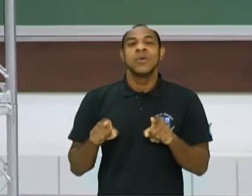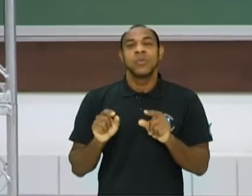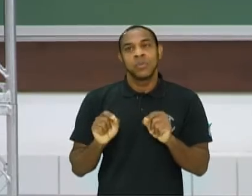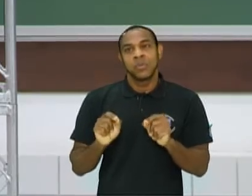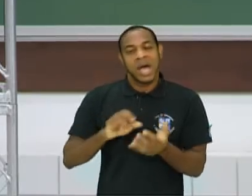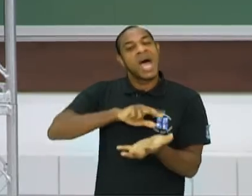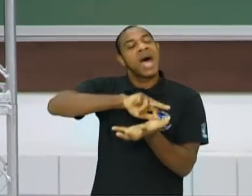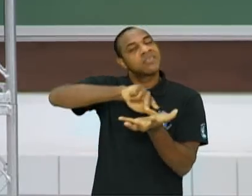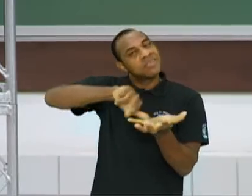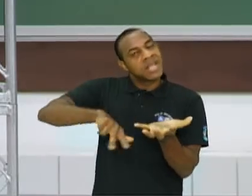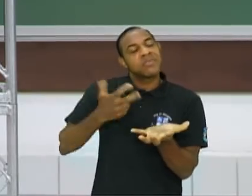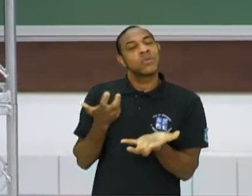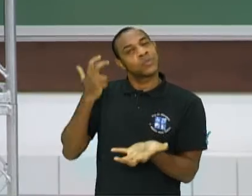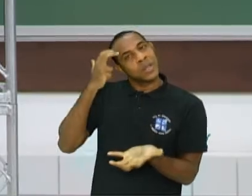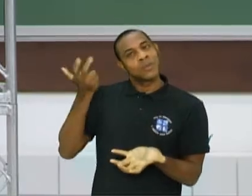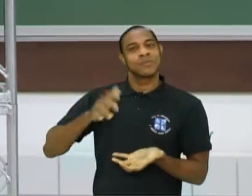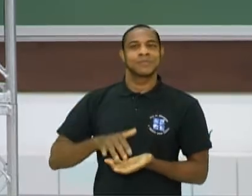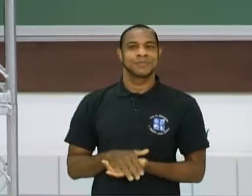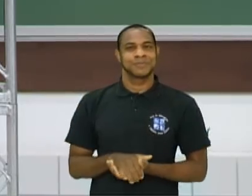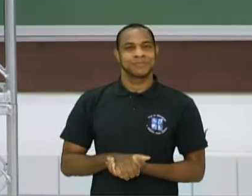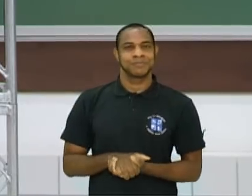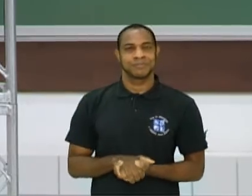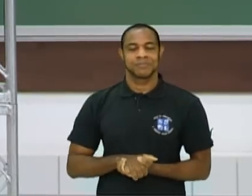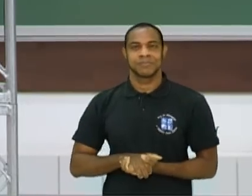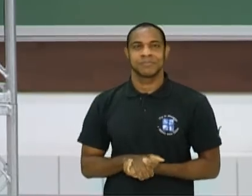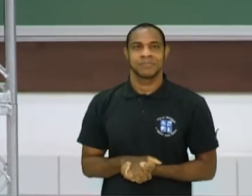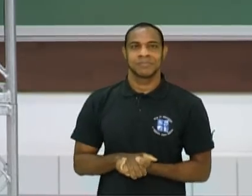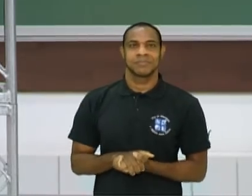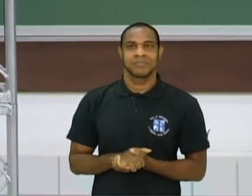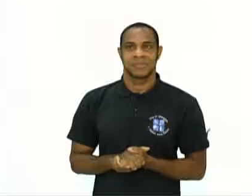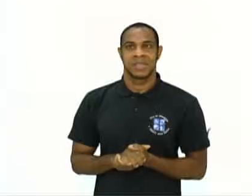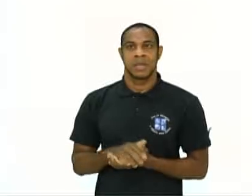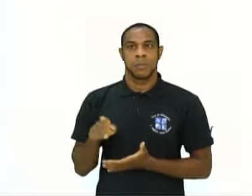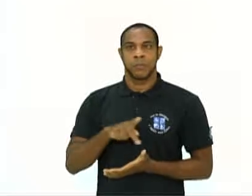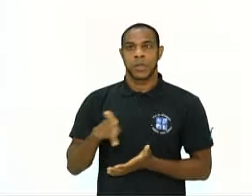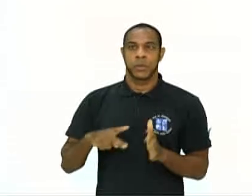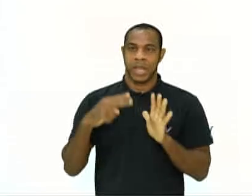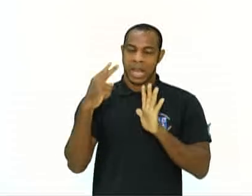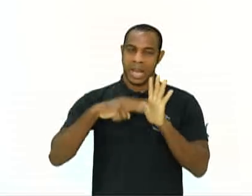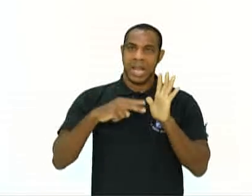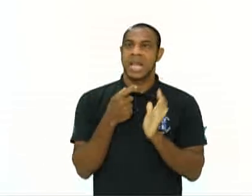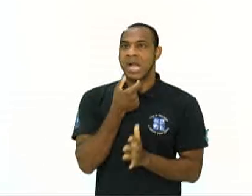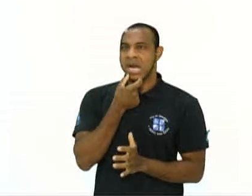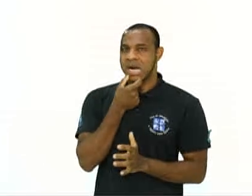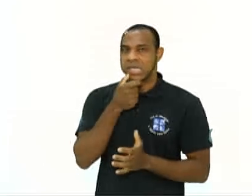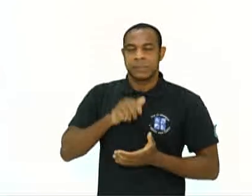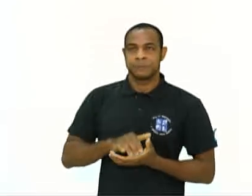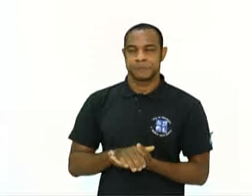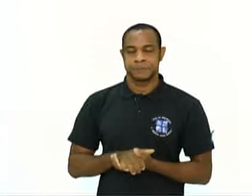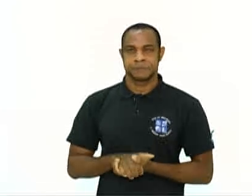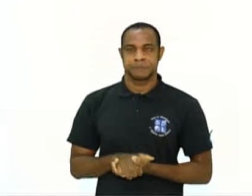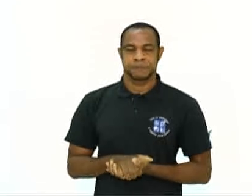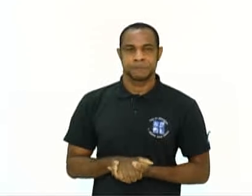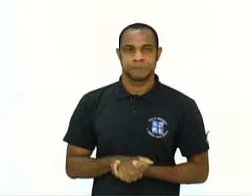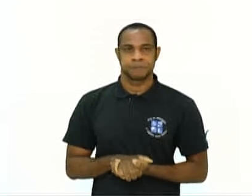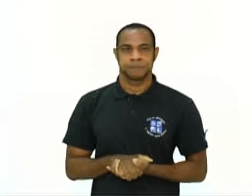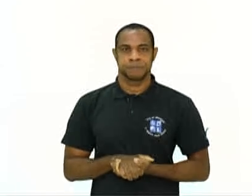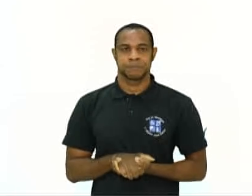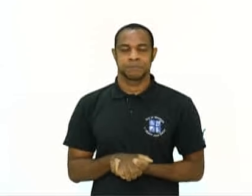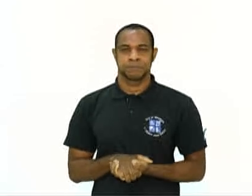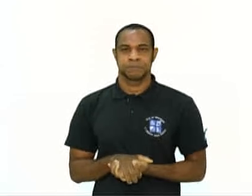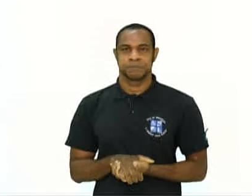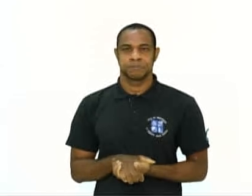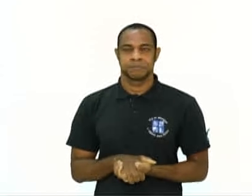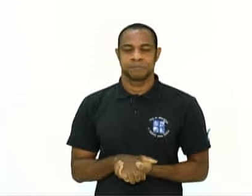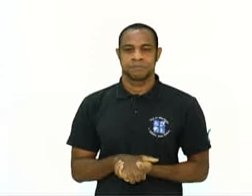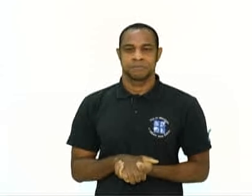a diversidade cultural. This does not mean that everyone from a particular culture group will